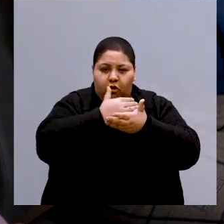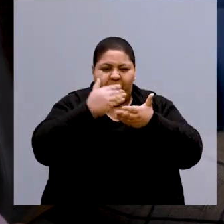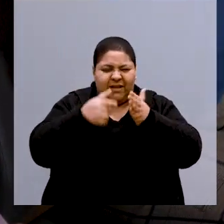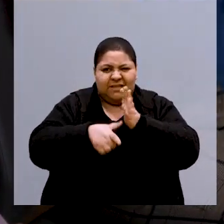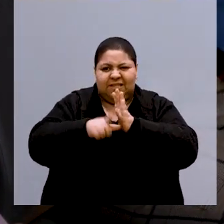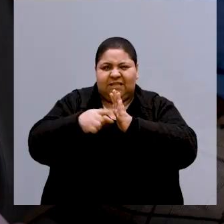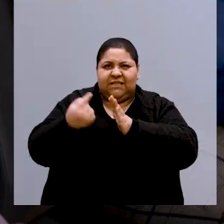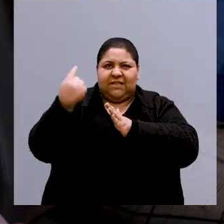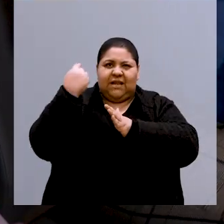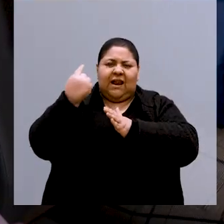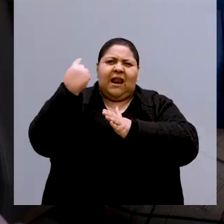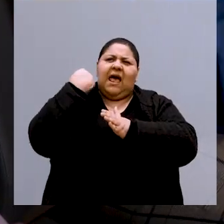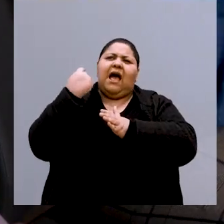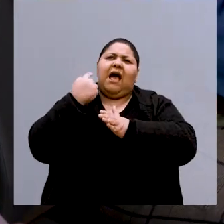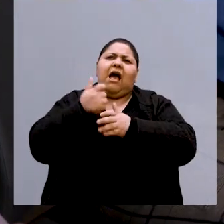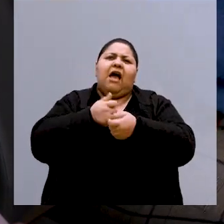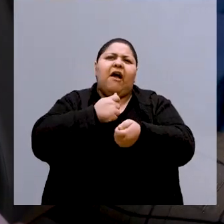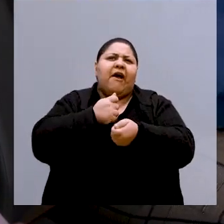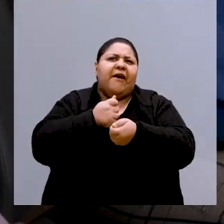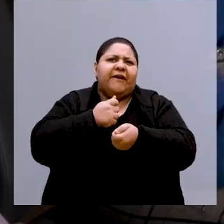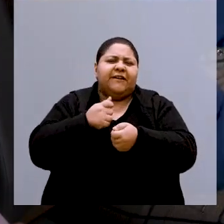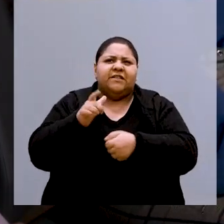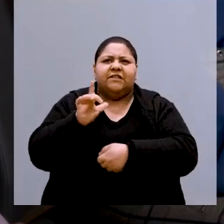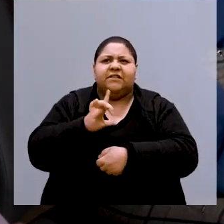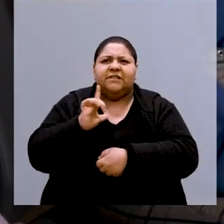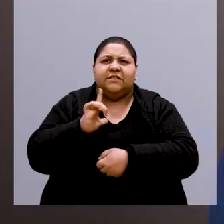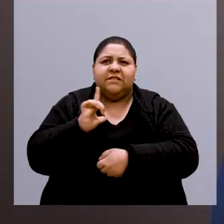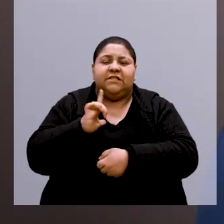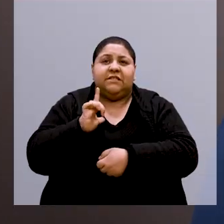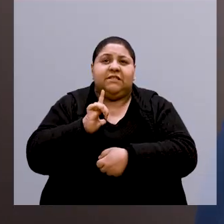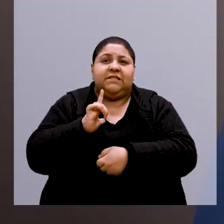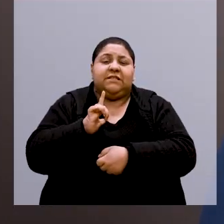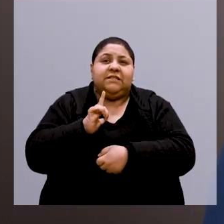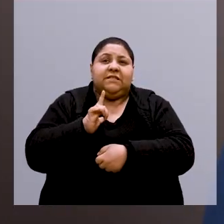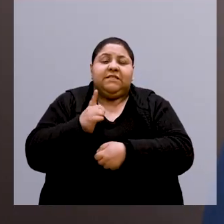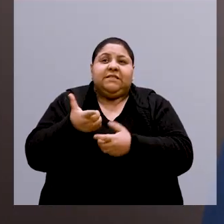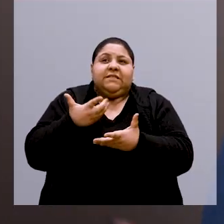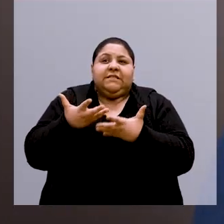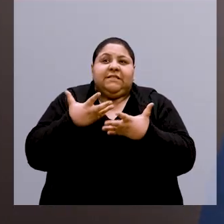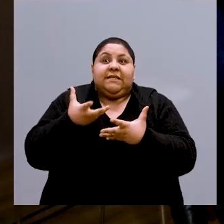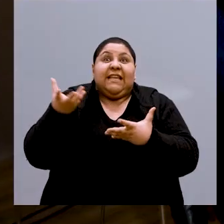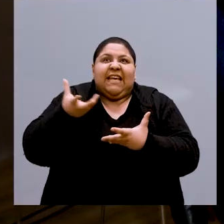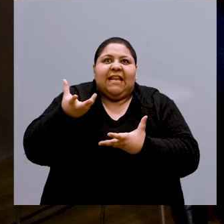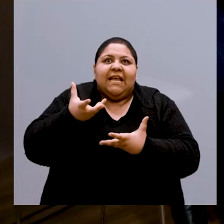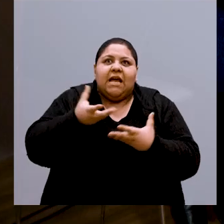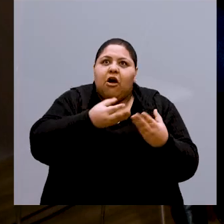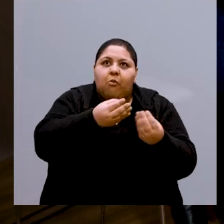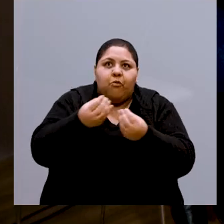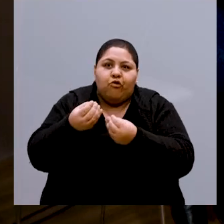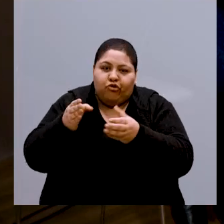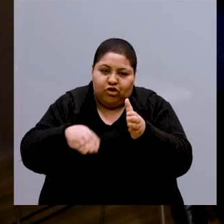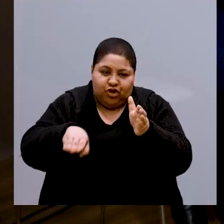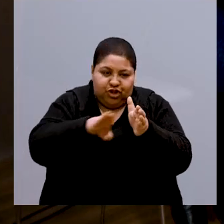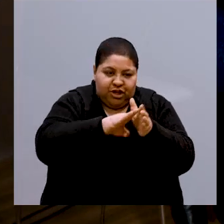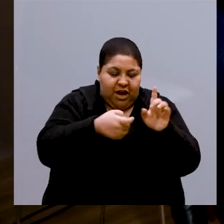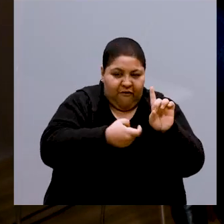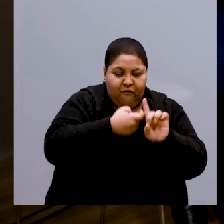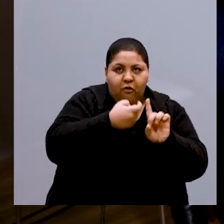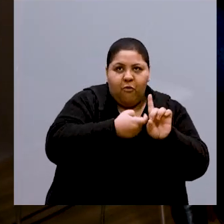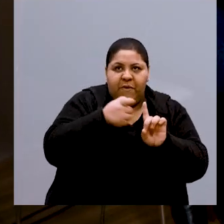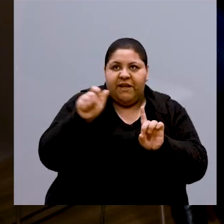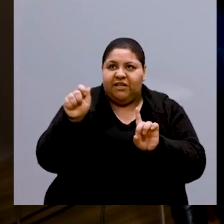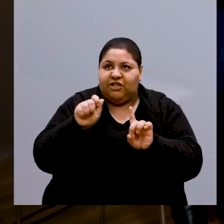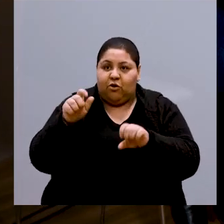né, começa muito antes, ainda quando jornalista, e tinha essa inquietação que toda vez que chegava o mês de